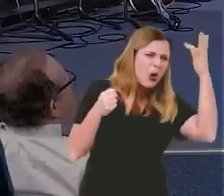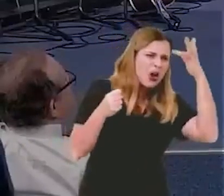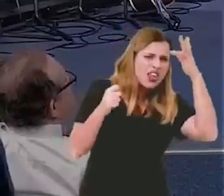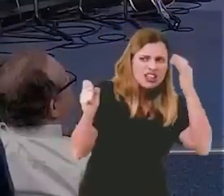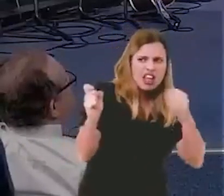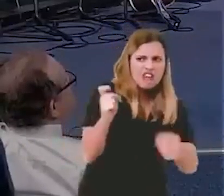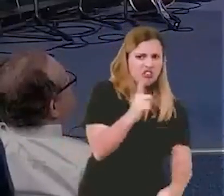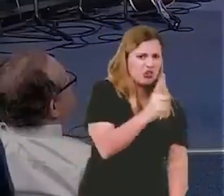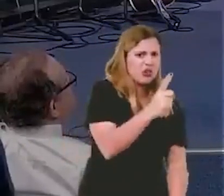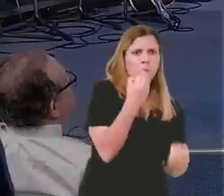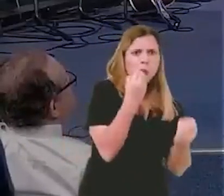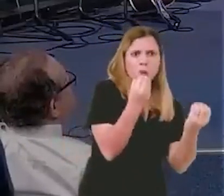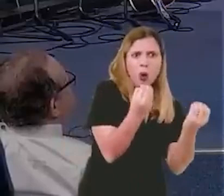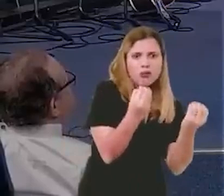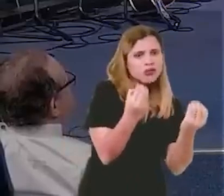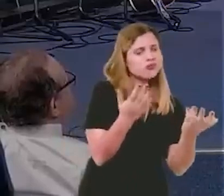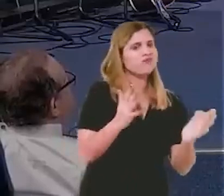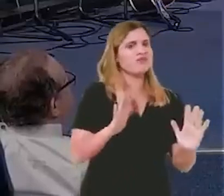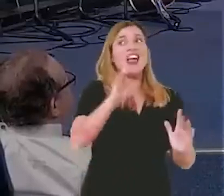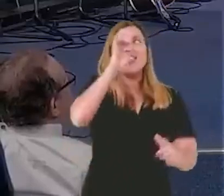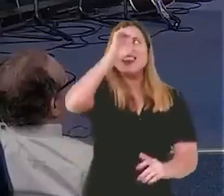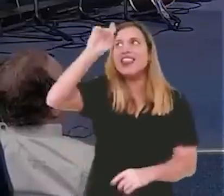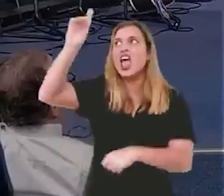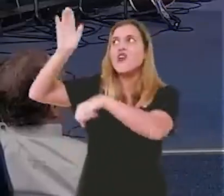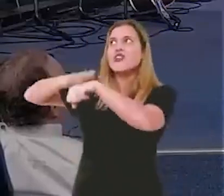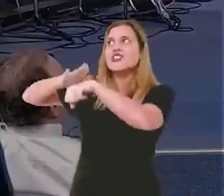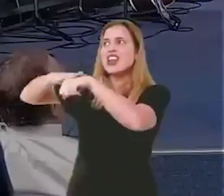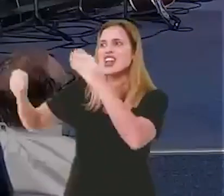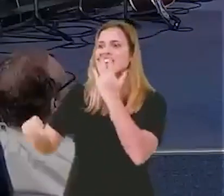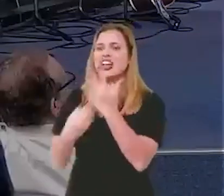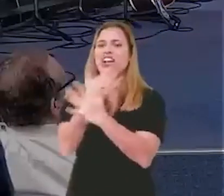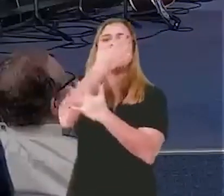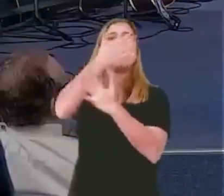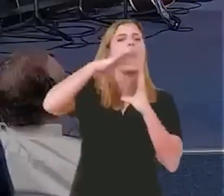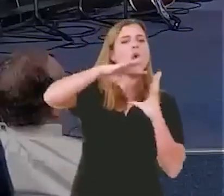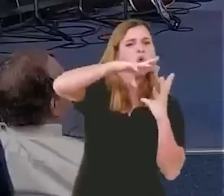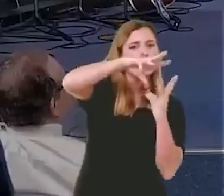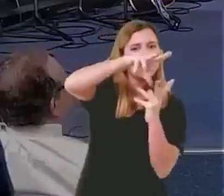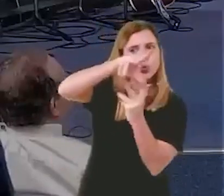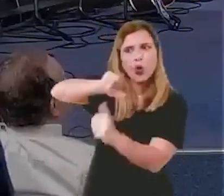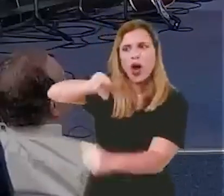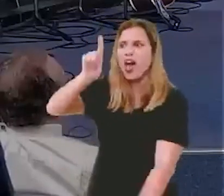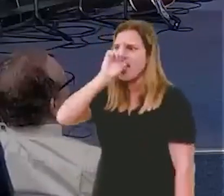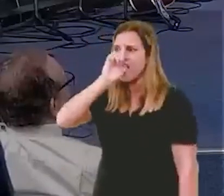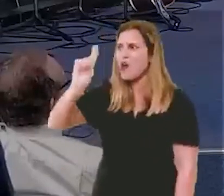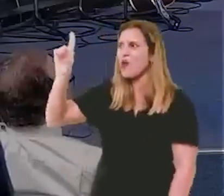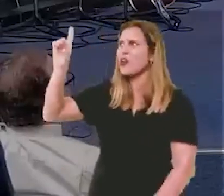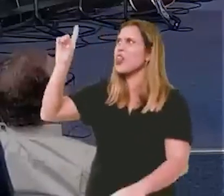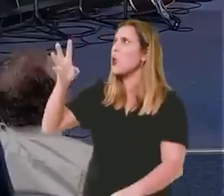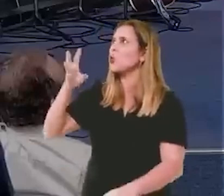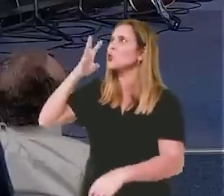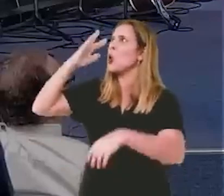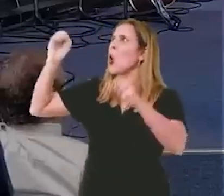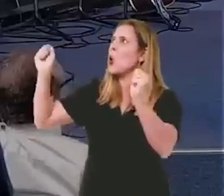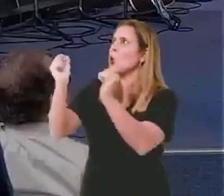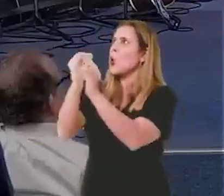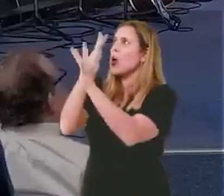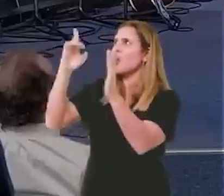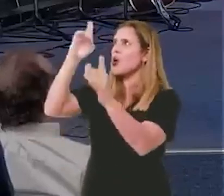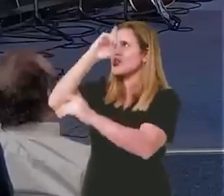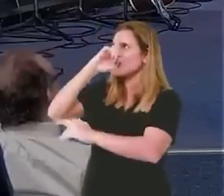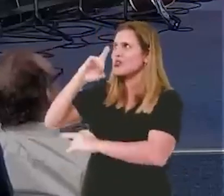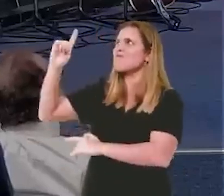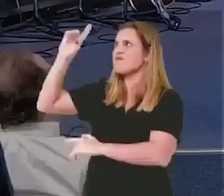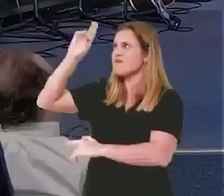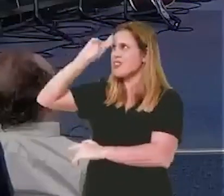em você, pelo Deus Todo-Poderoso, Criador dos céus e da terra, e esse é o nosso glorioso Redentor.